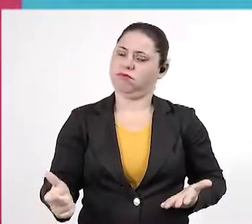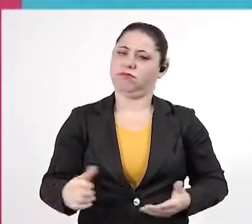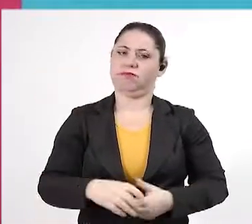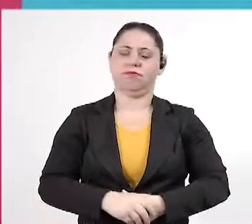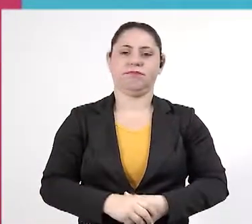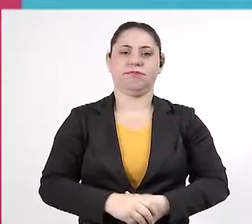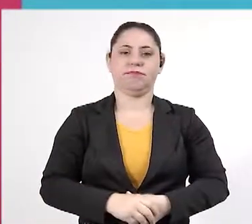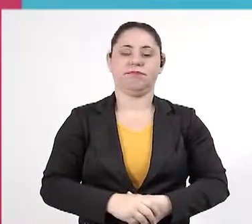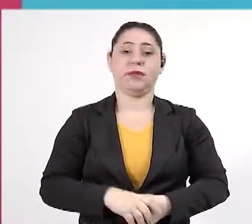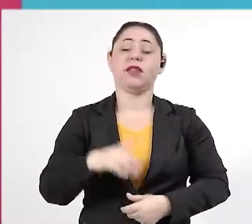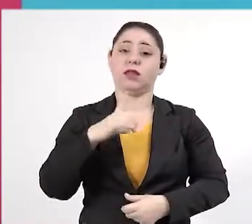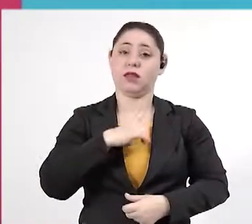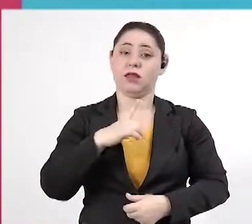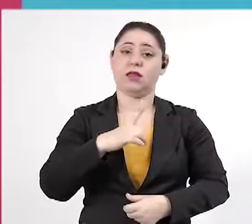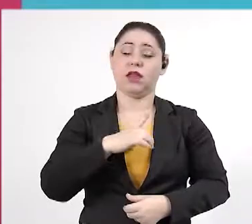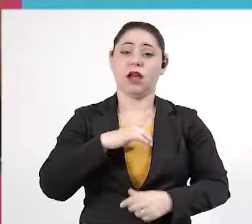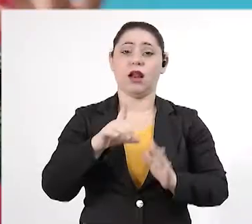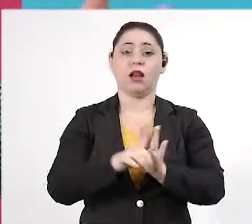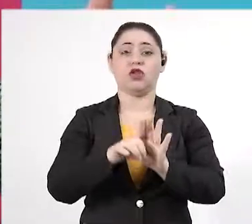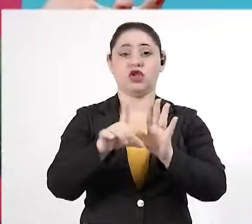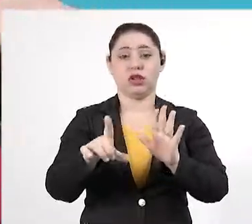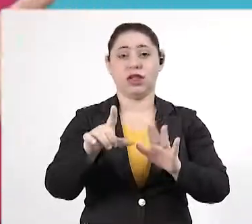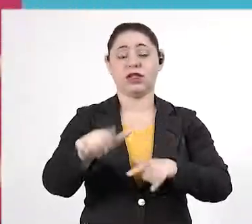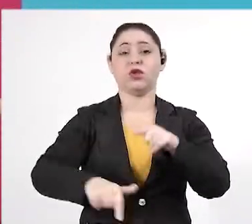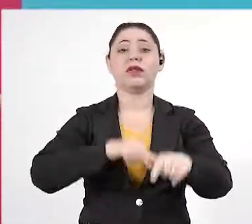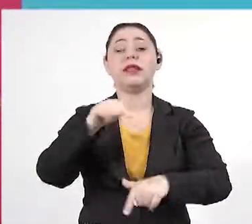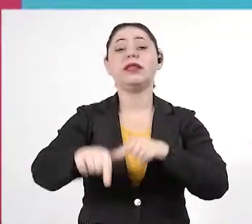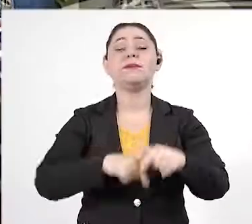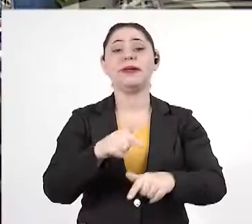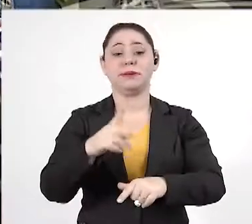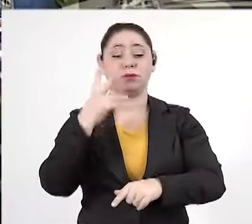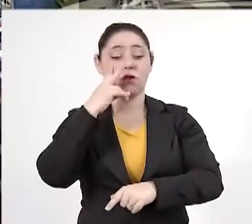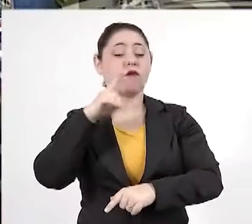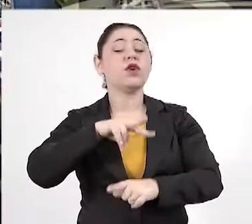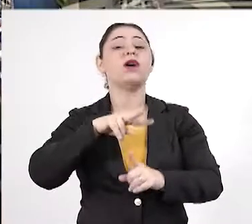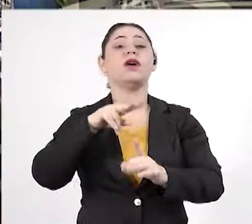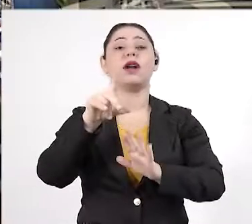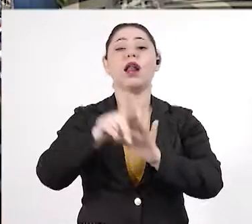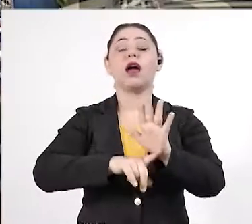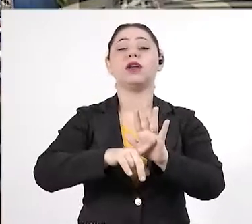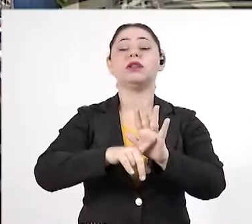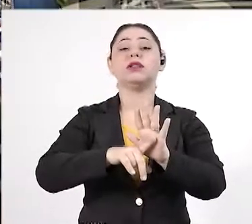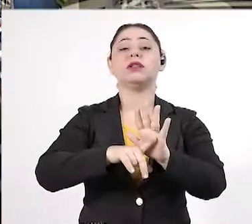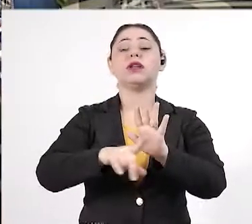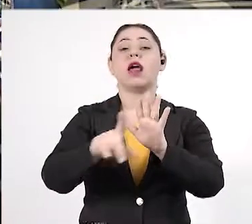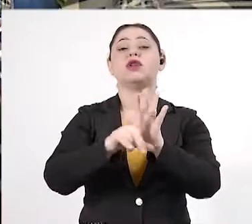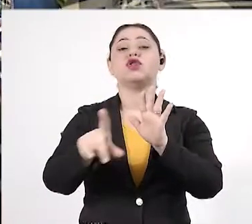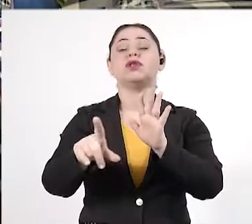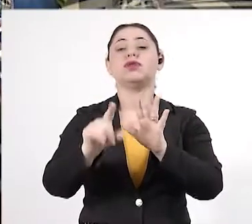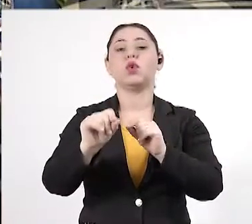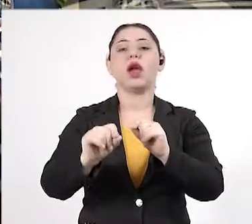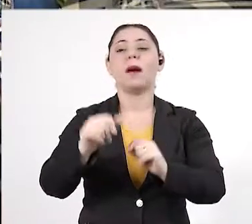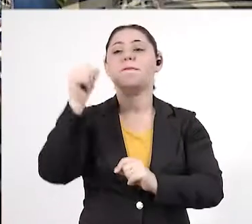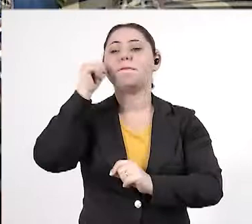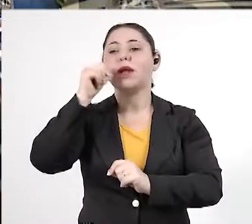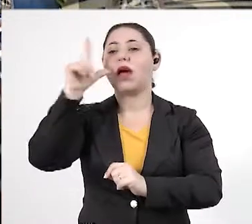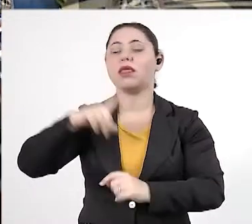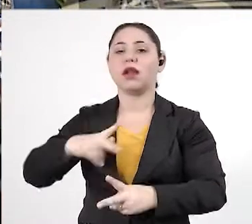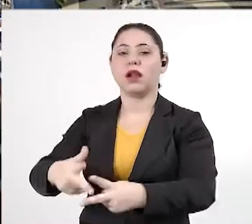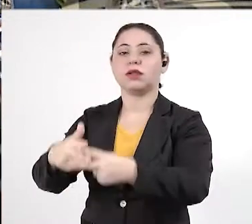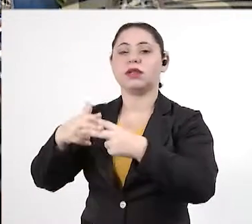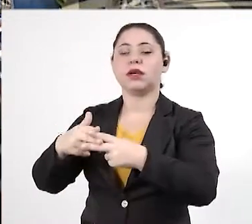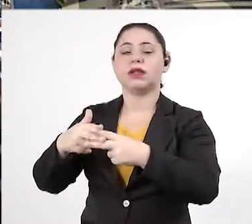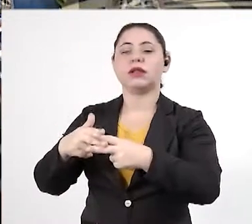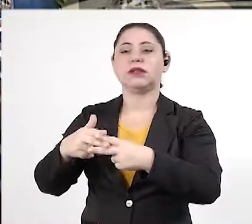mulheres. E aí nós temos, por exemplo, legislação trabalhista. Vamos olhar, a legislação trabalhista, ela confere à mulher